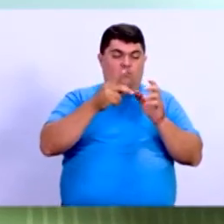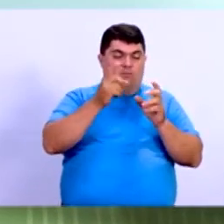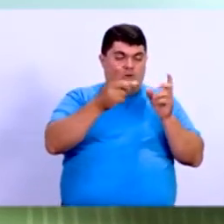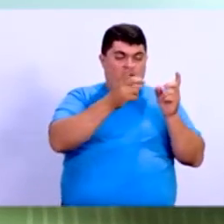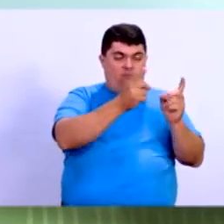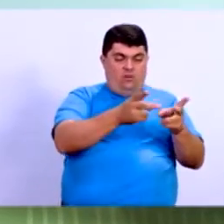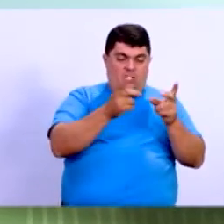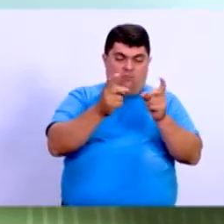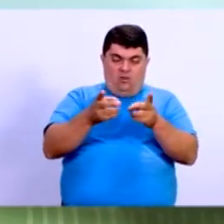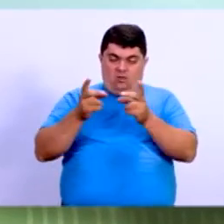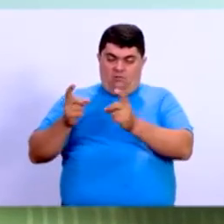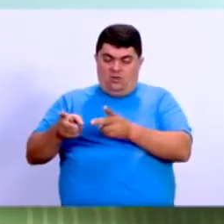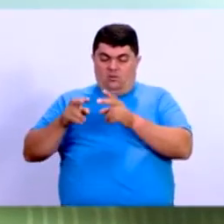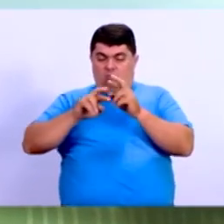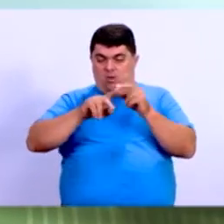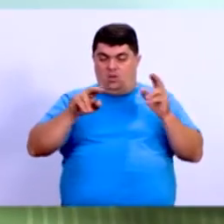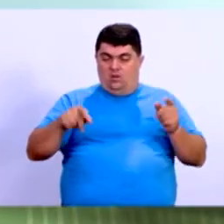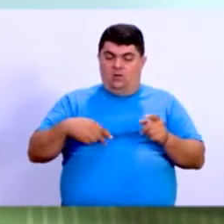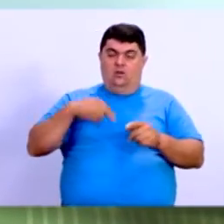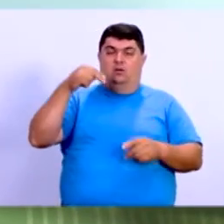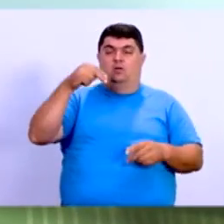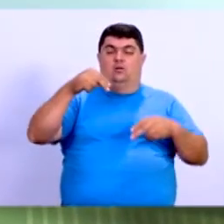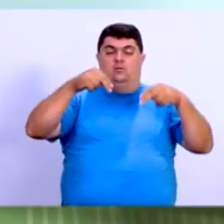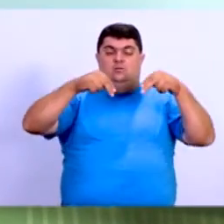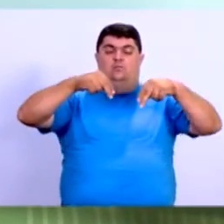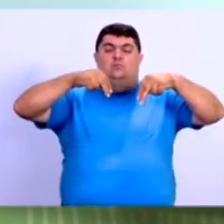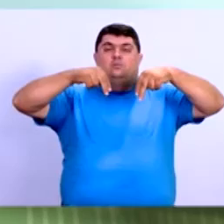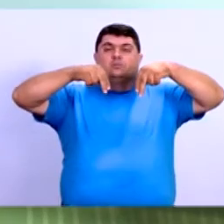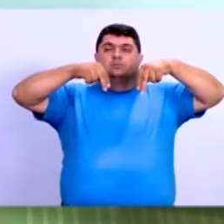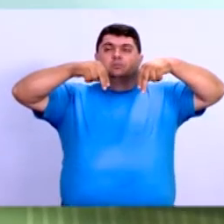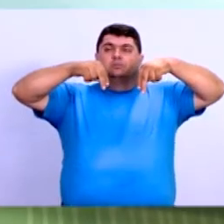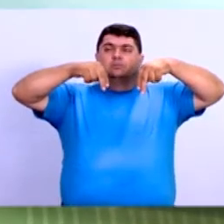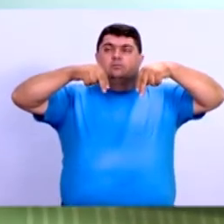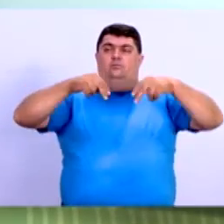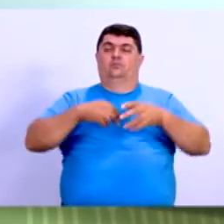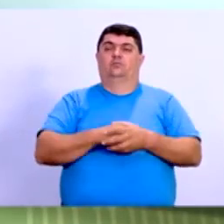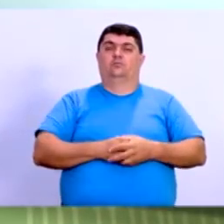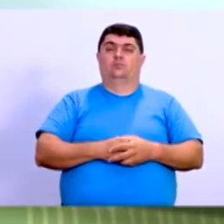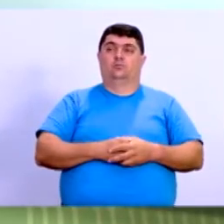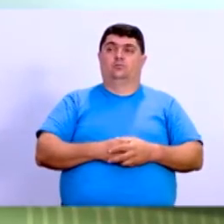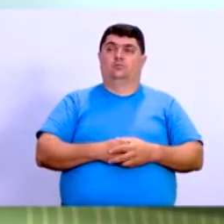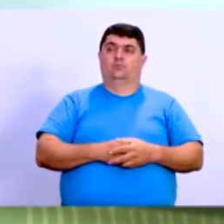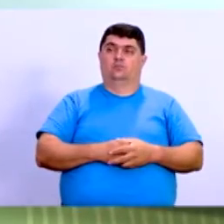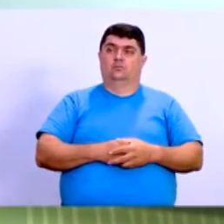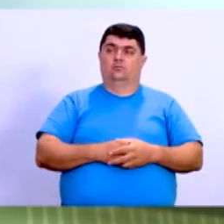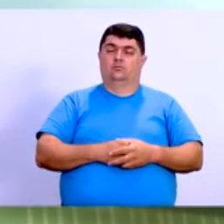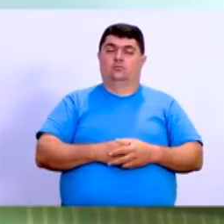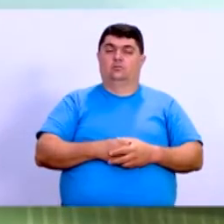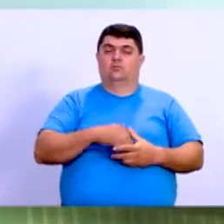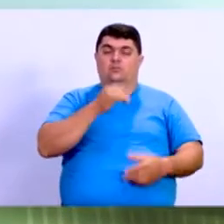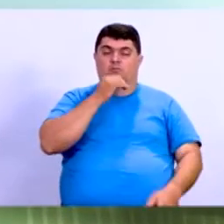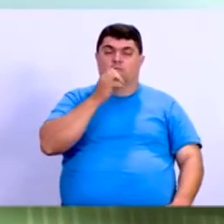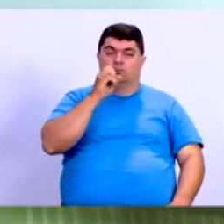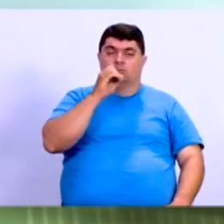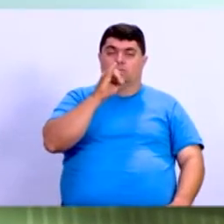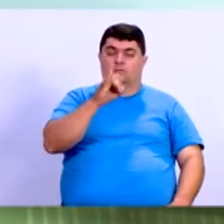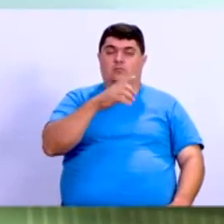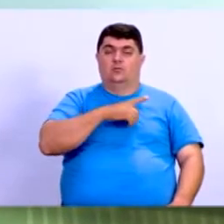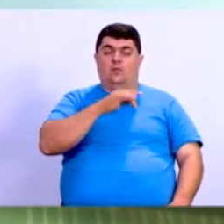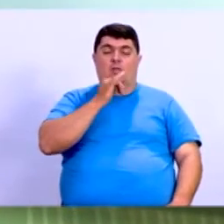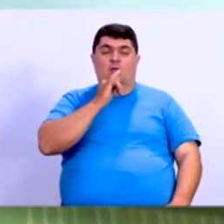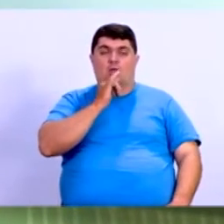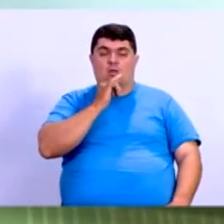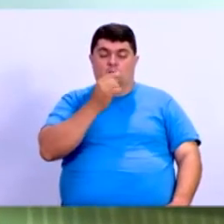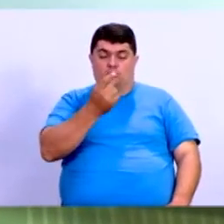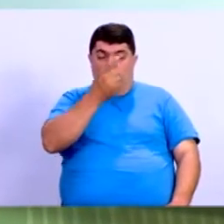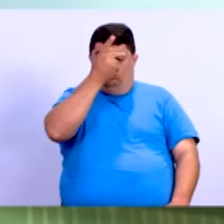Então, eu vou ter um relacionamento de N para N. Tá? Se eu tenho ali uma pessoa, ela só